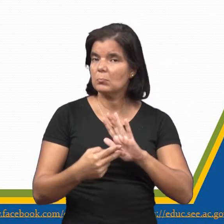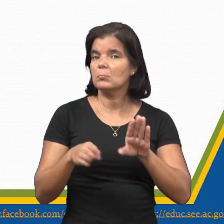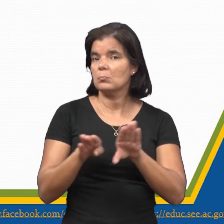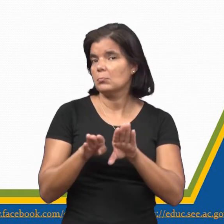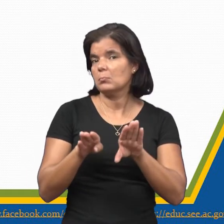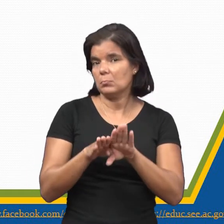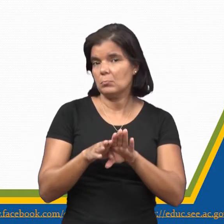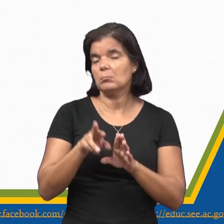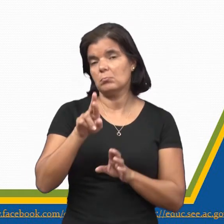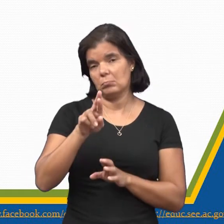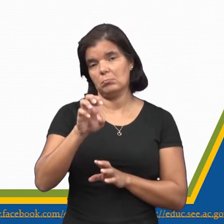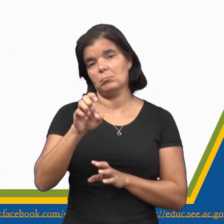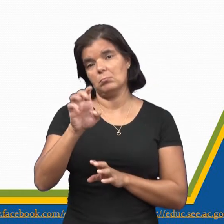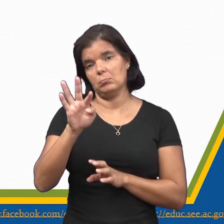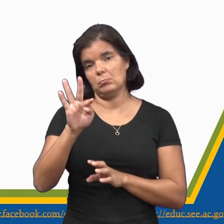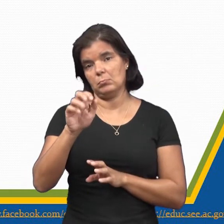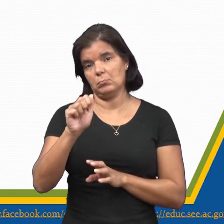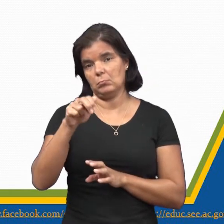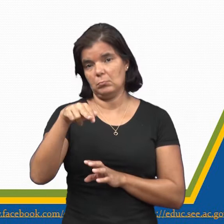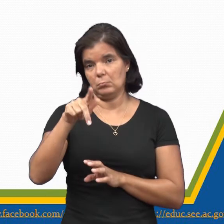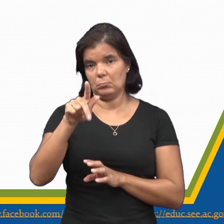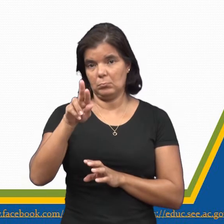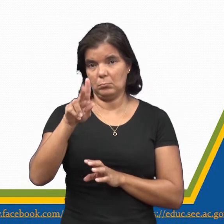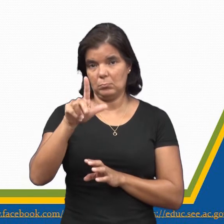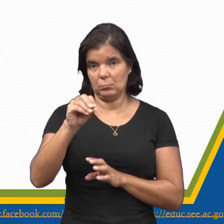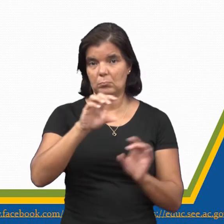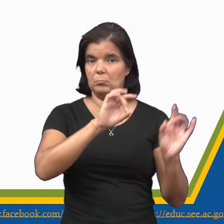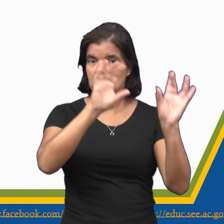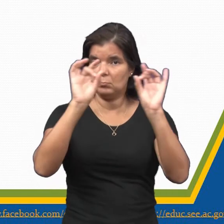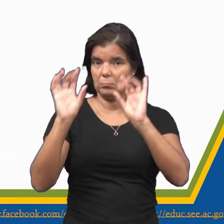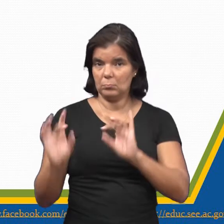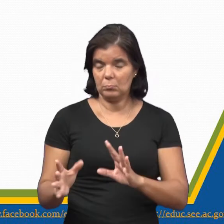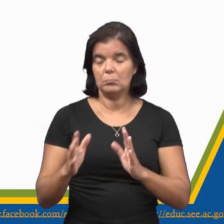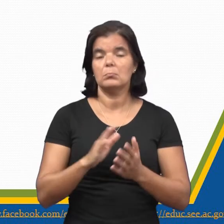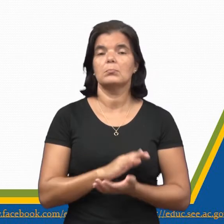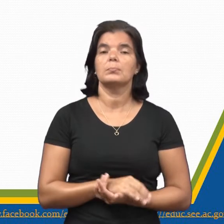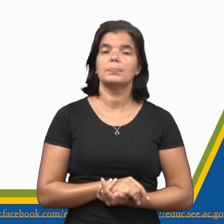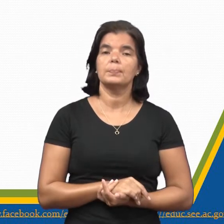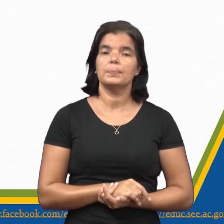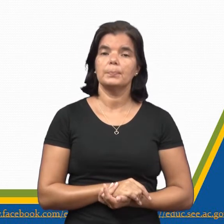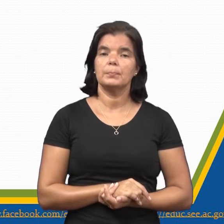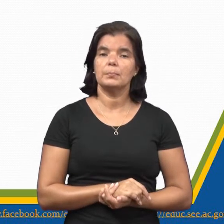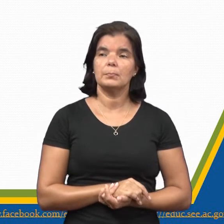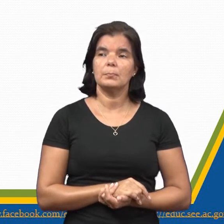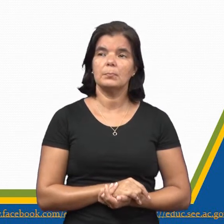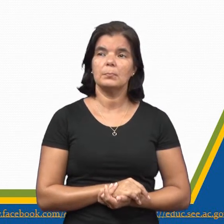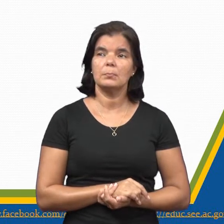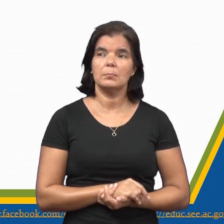também é um retângulo, só que um retângulo especial, os 4 lados iguais.